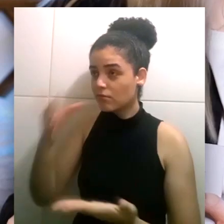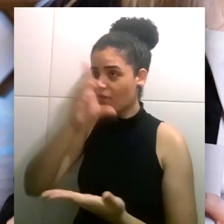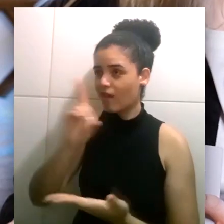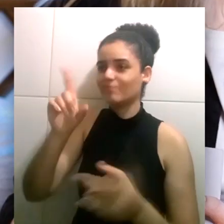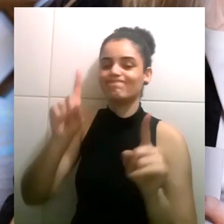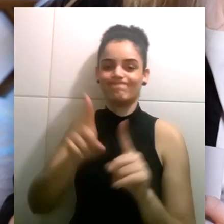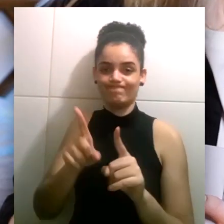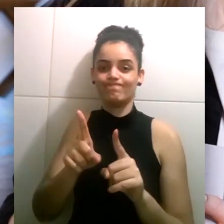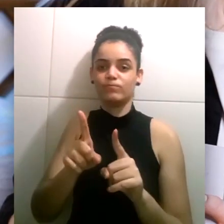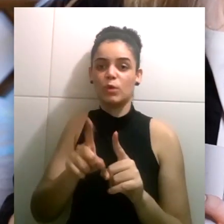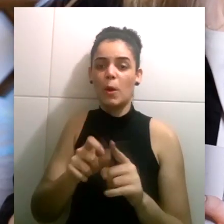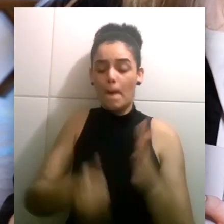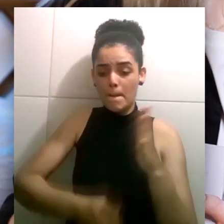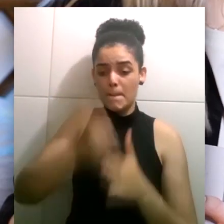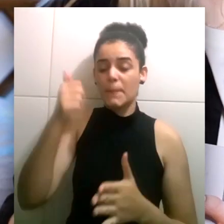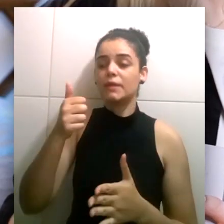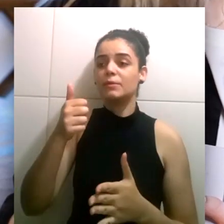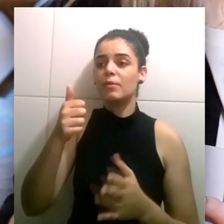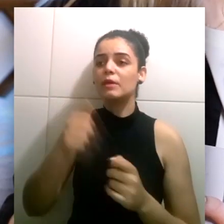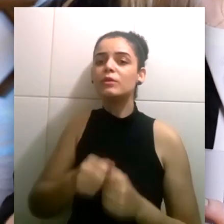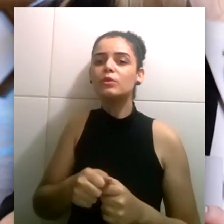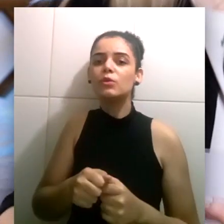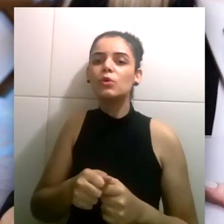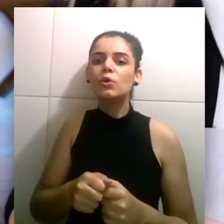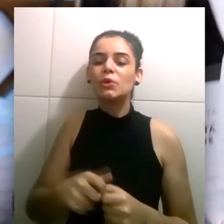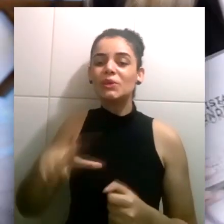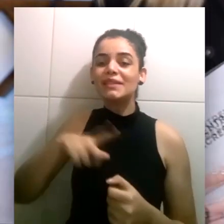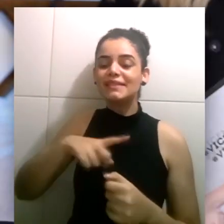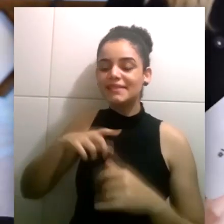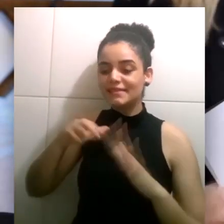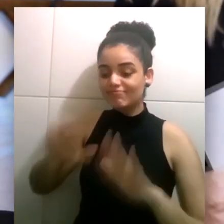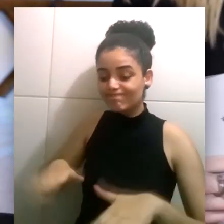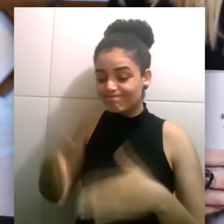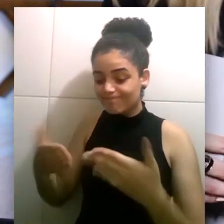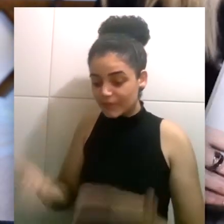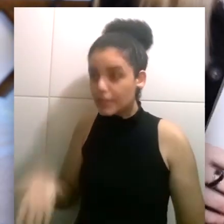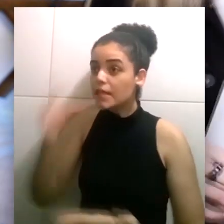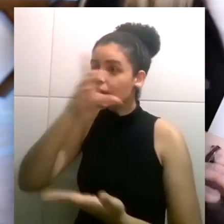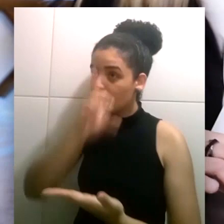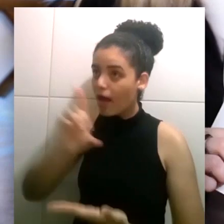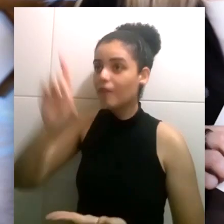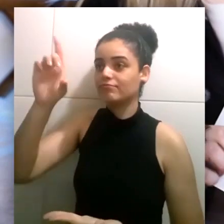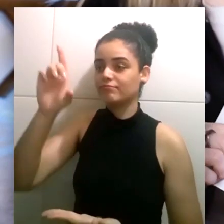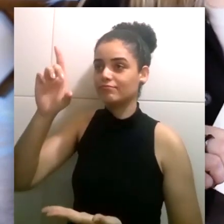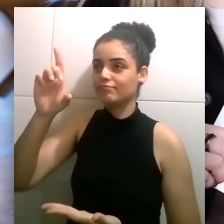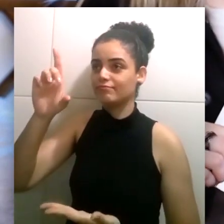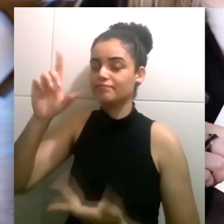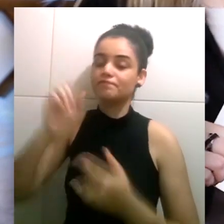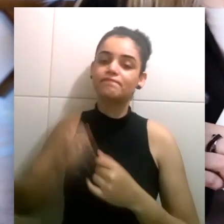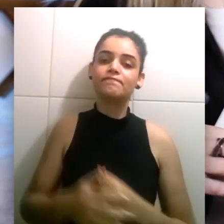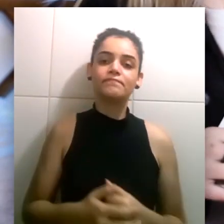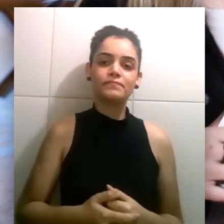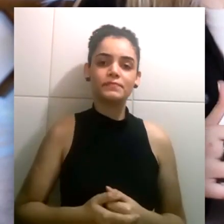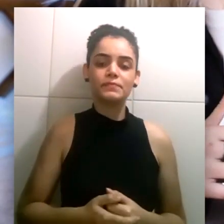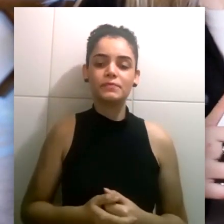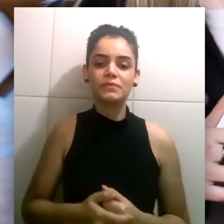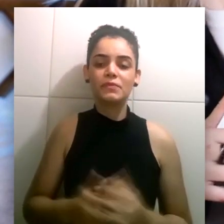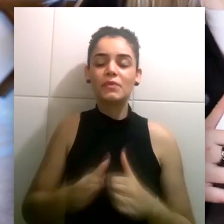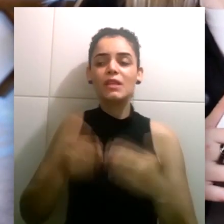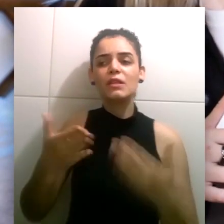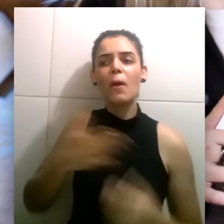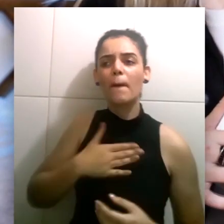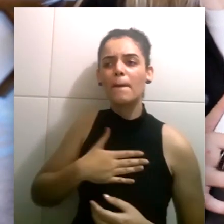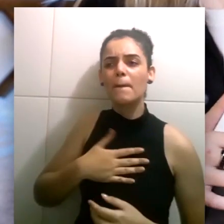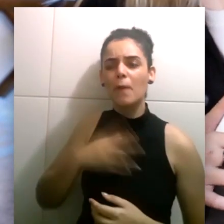adoradora. Primeiro, você é minha filha. Se você não adorar, nunca mais. Se não sair uma nota da sua boca, não é isso que te